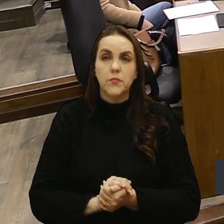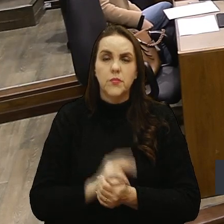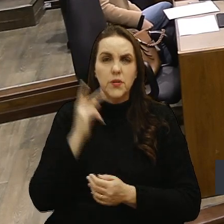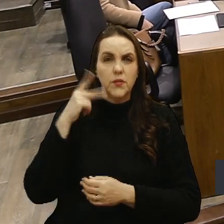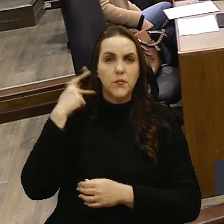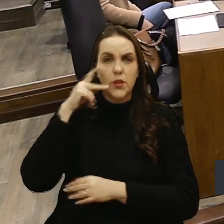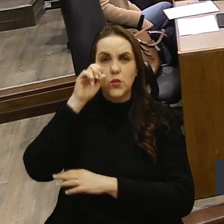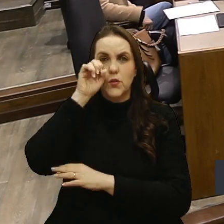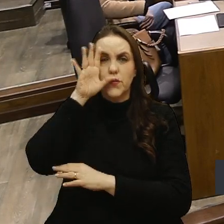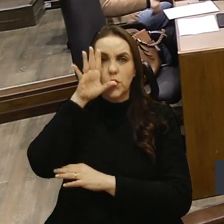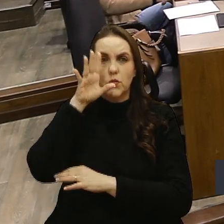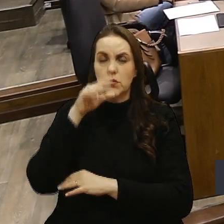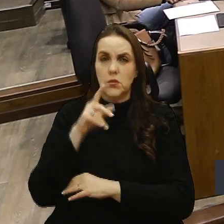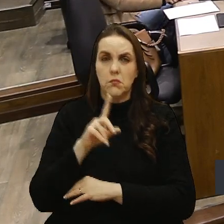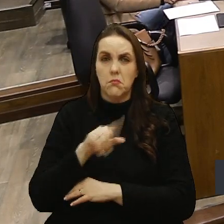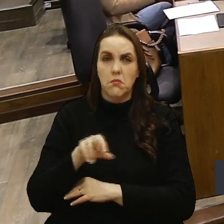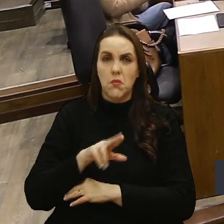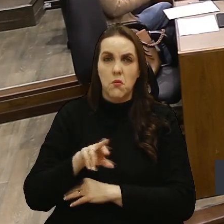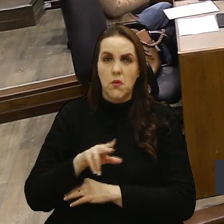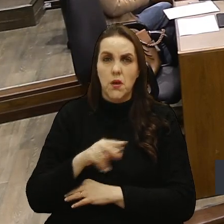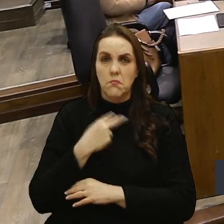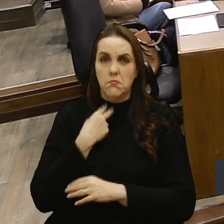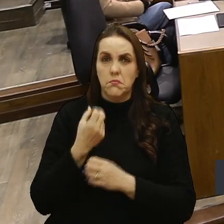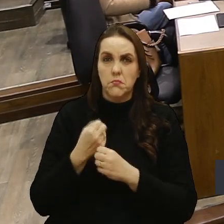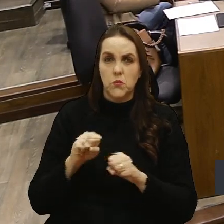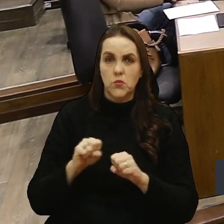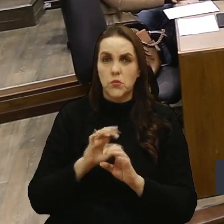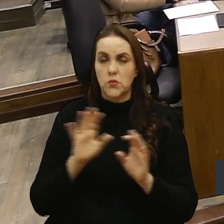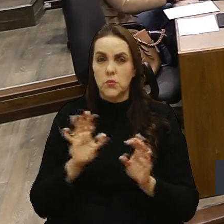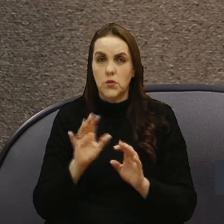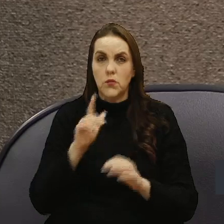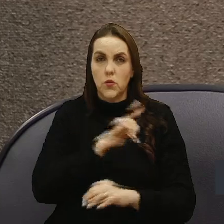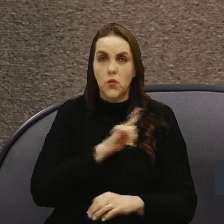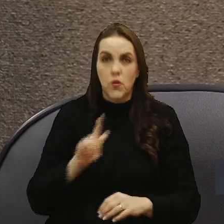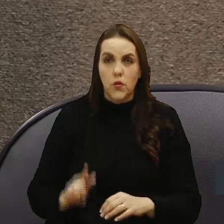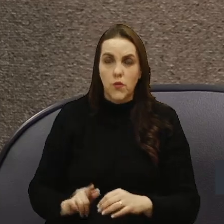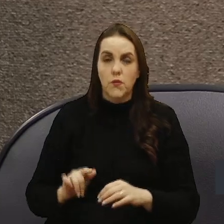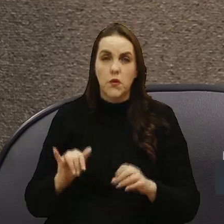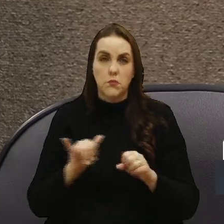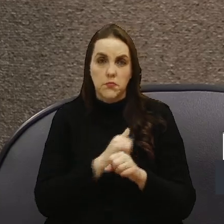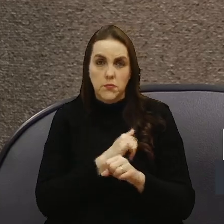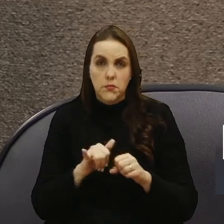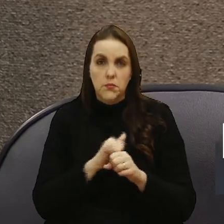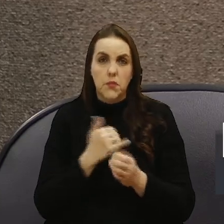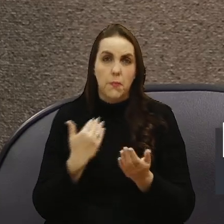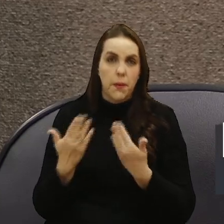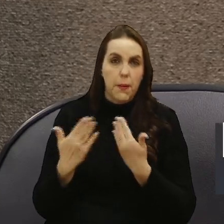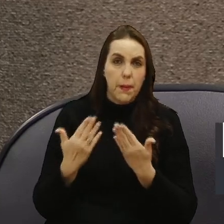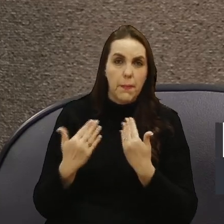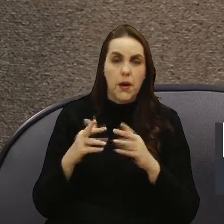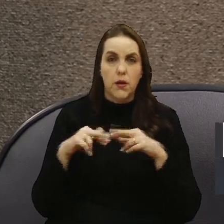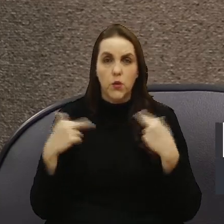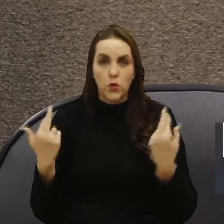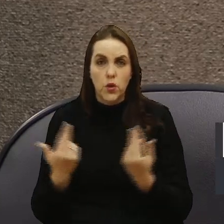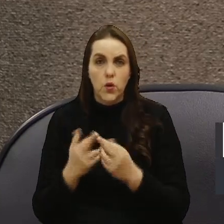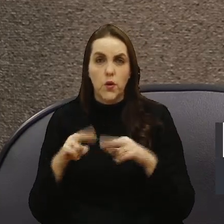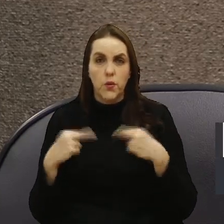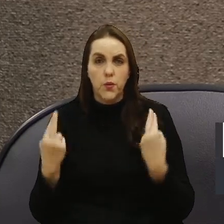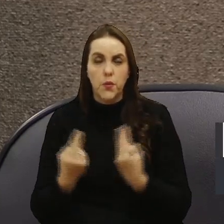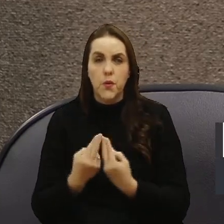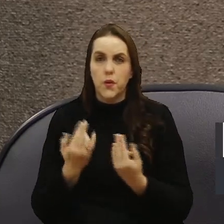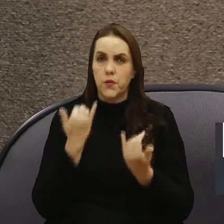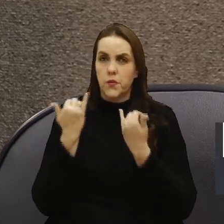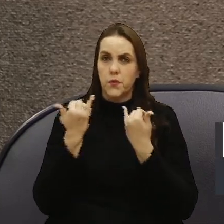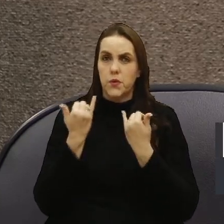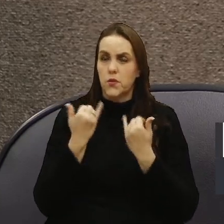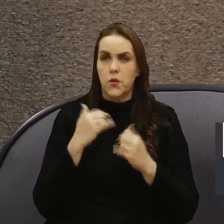acredito que nada impede do governo continuar as tratativas, nos trazer informações, isso é sempre muito importante, mas eu não gostaria